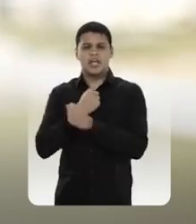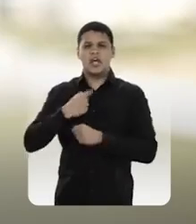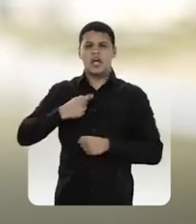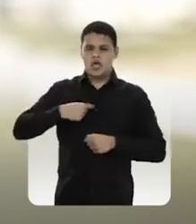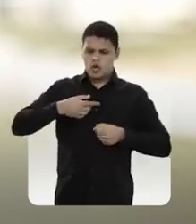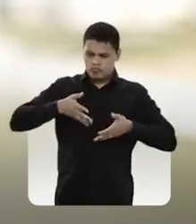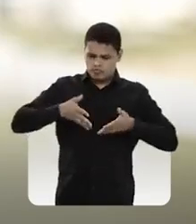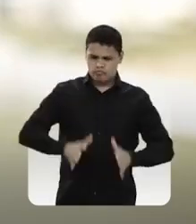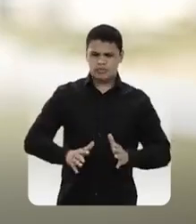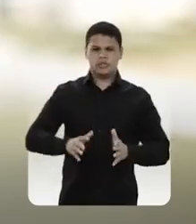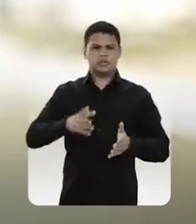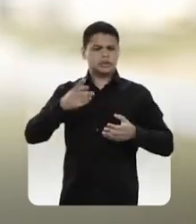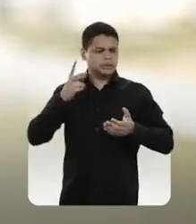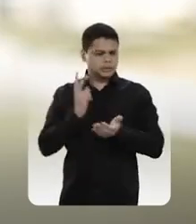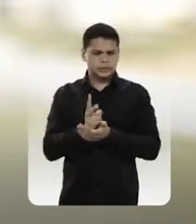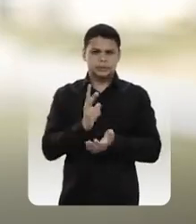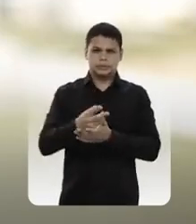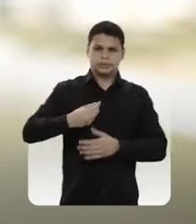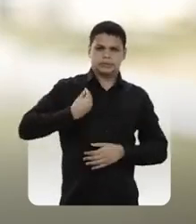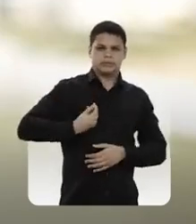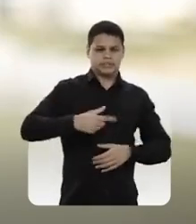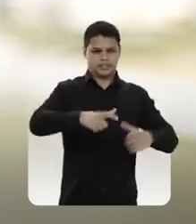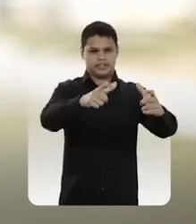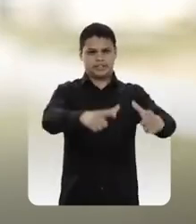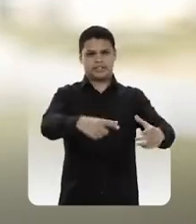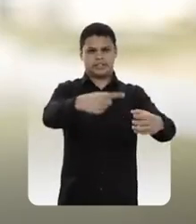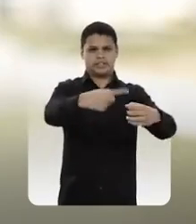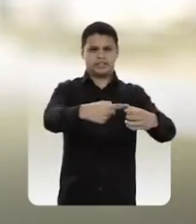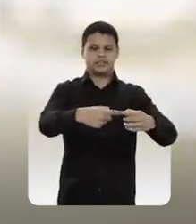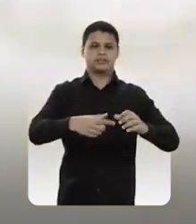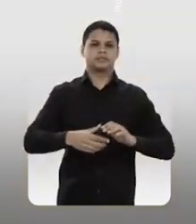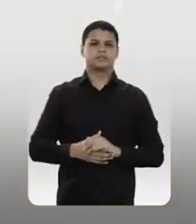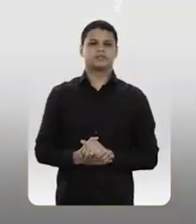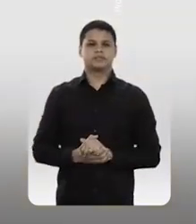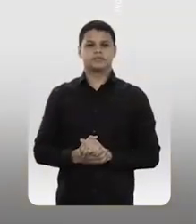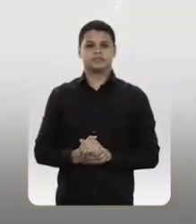Irunepé. Eu sou um eterno dependente desta terra.